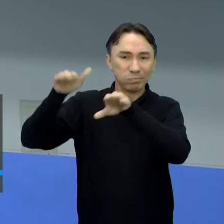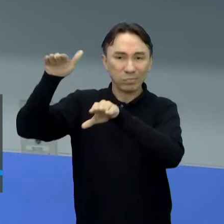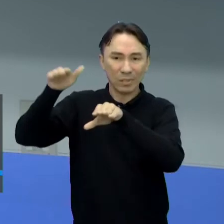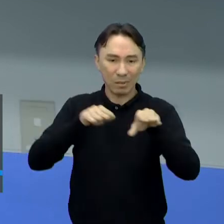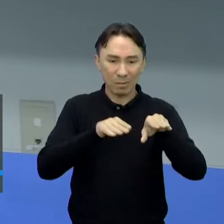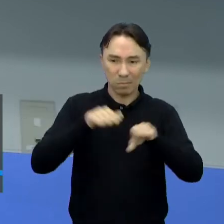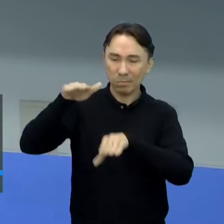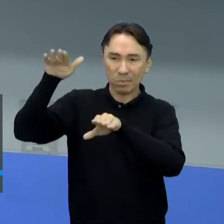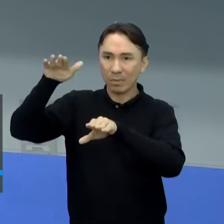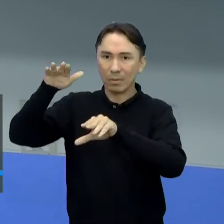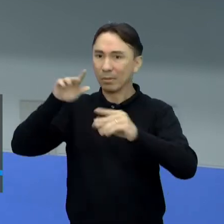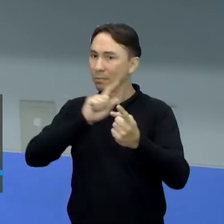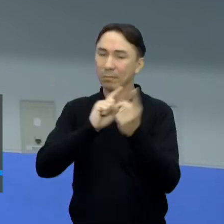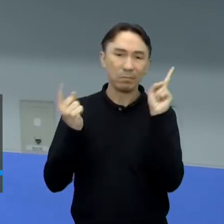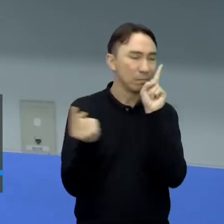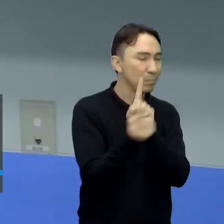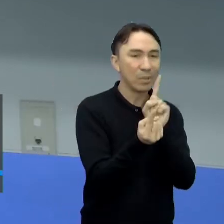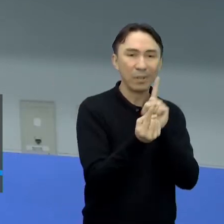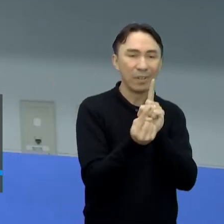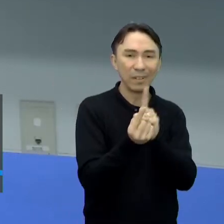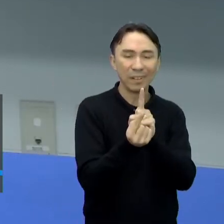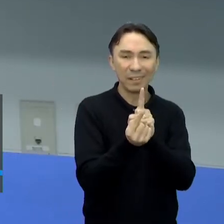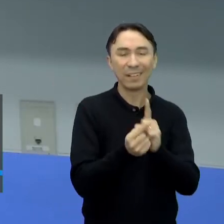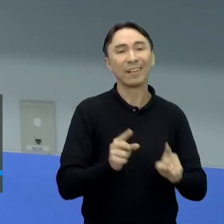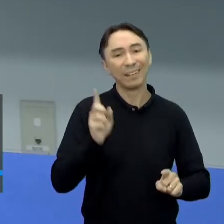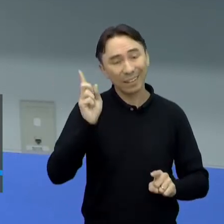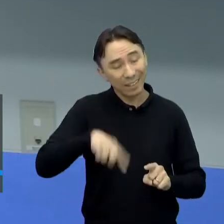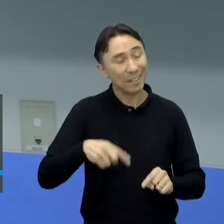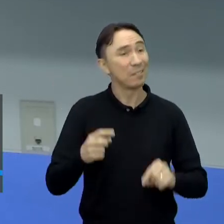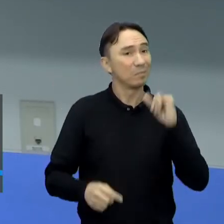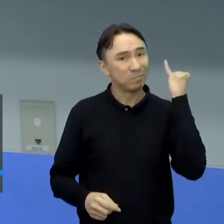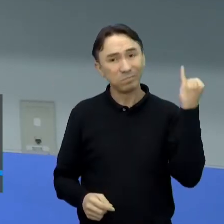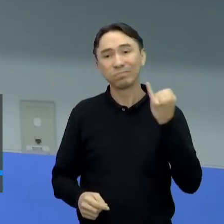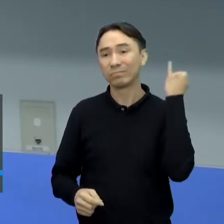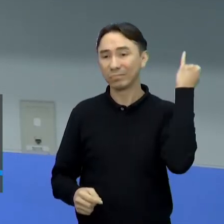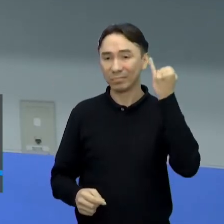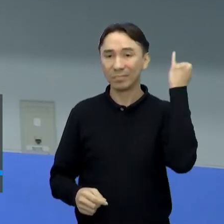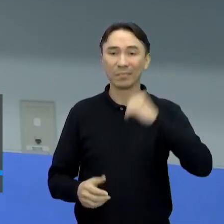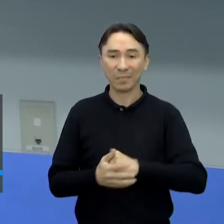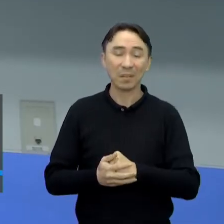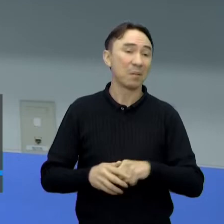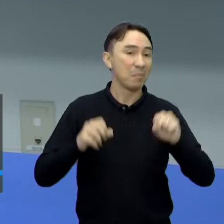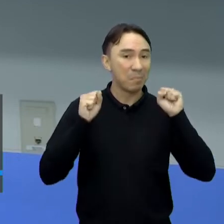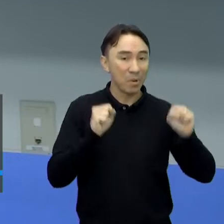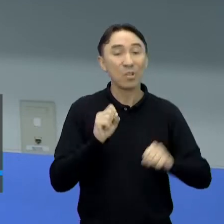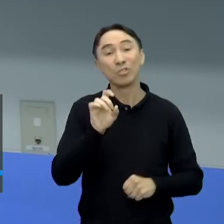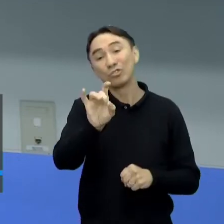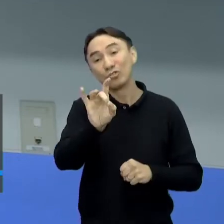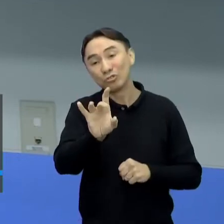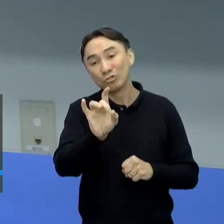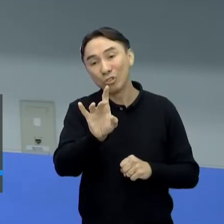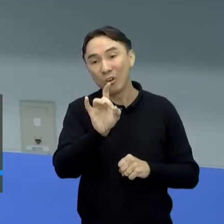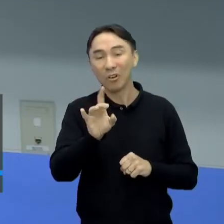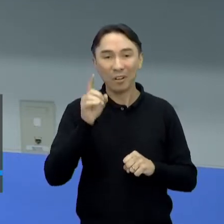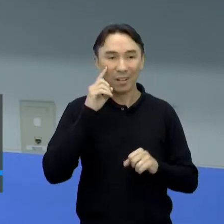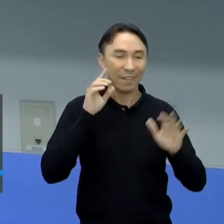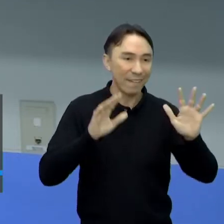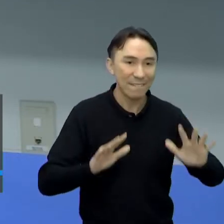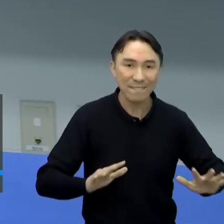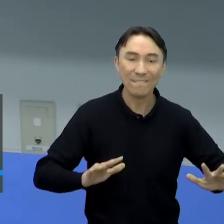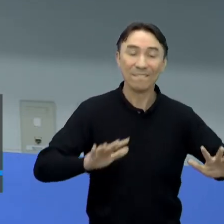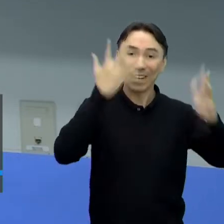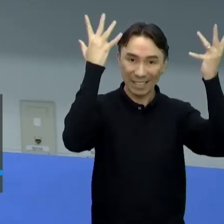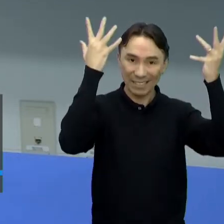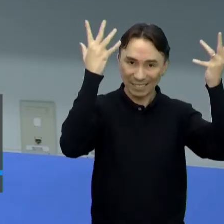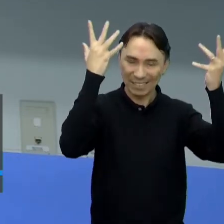celebração popular. Porque, ainda que seja apenas na celebração e por alguns momentos, por